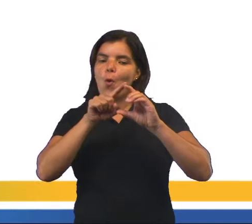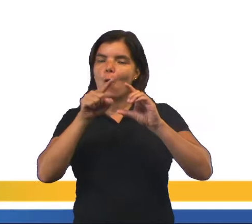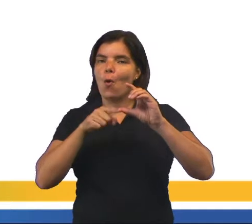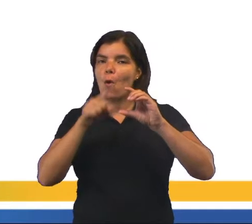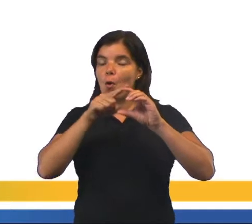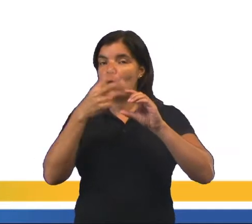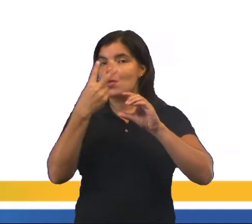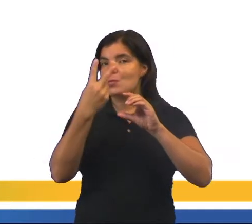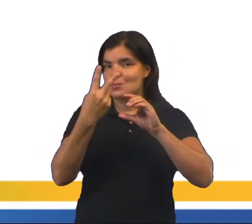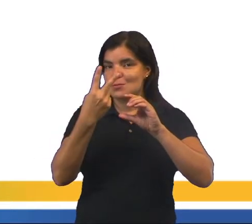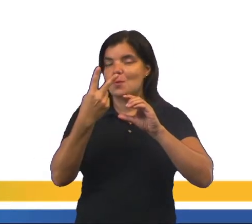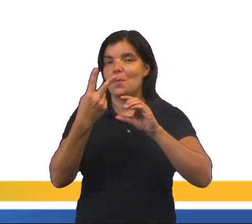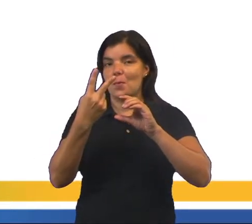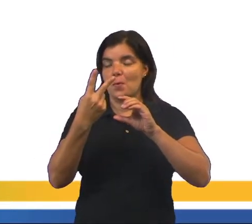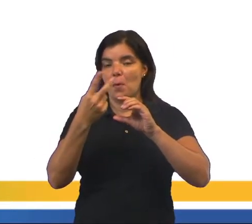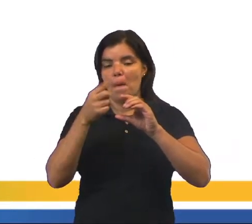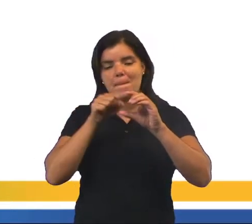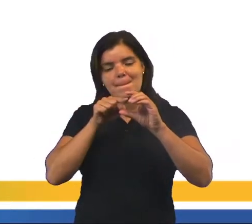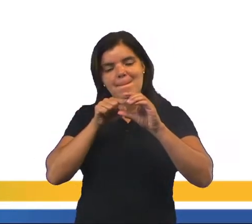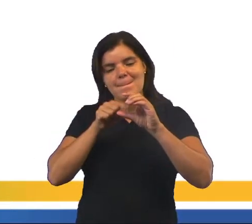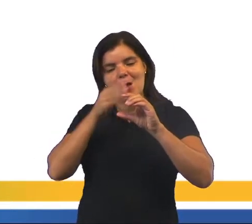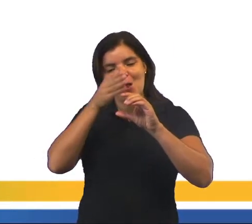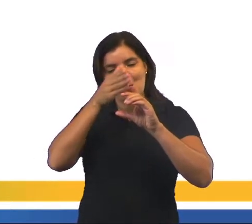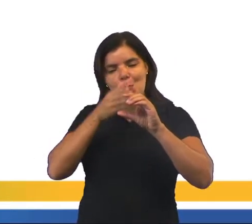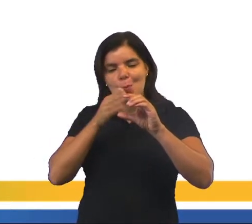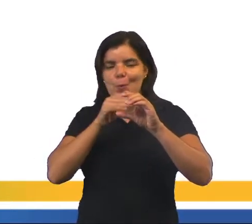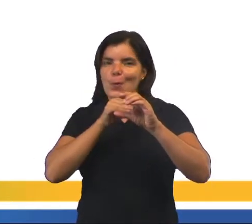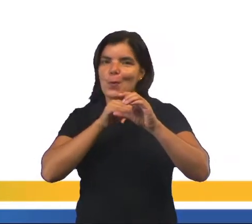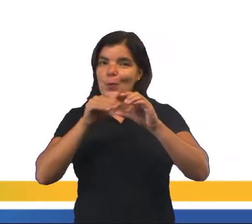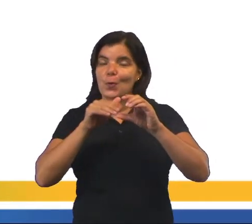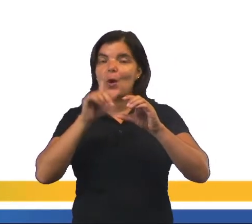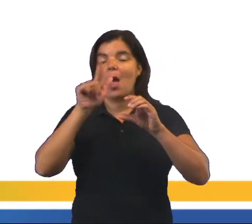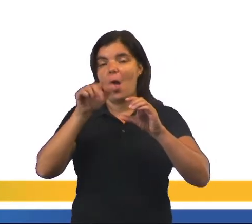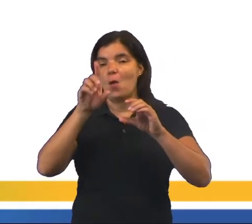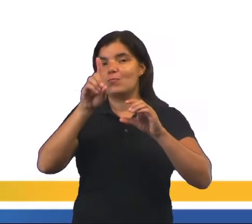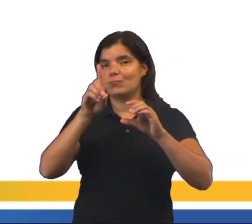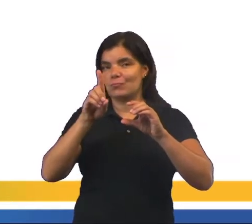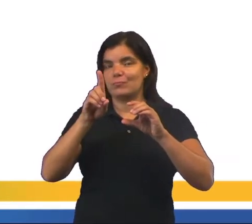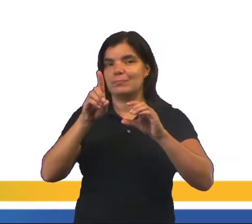circunferência em dois pontos e passe pelo seu centro será o diâmetro